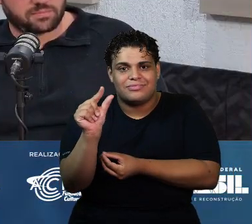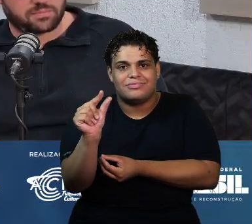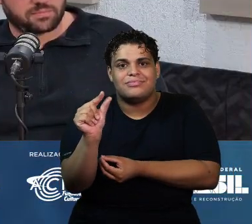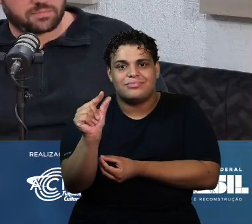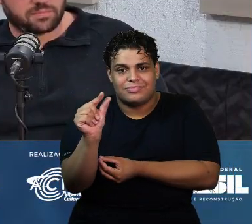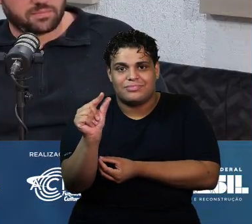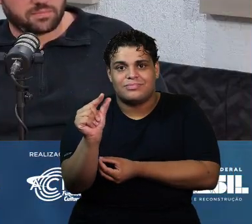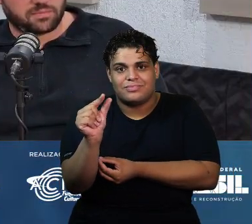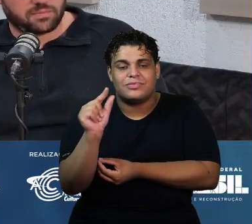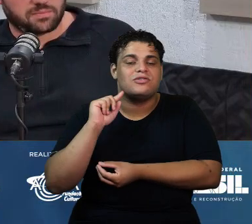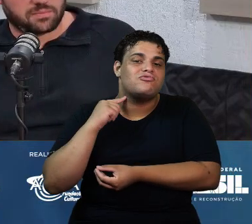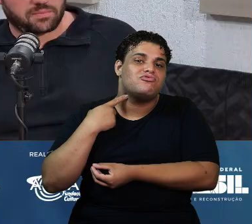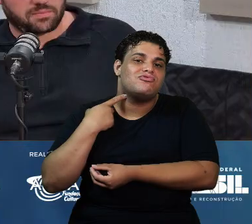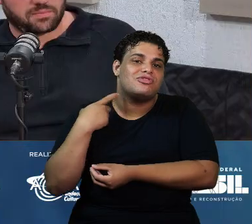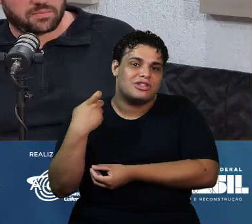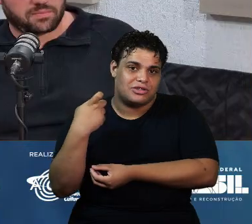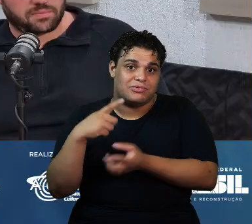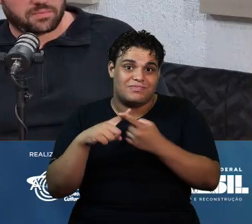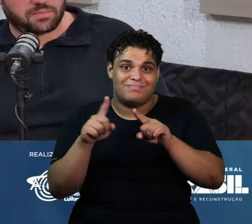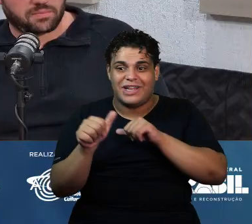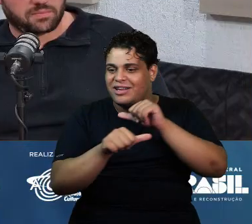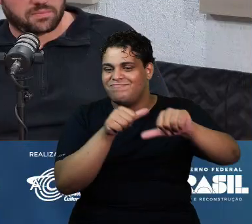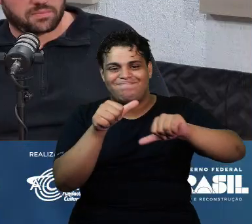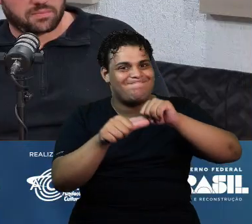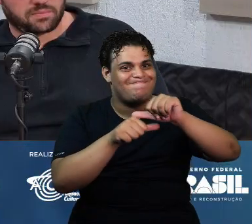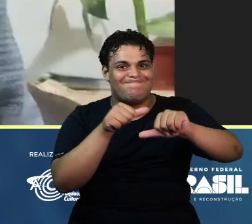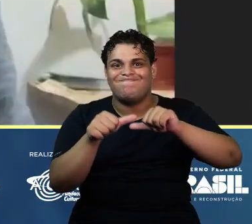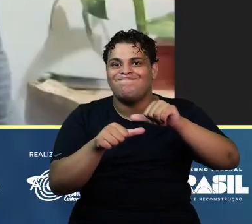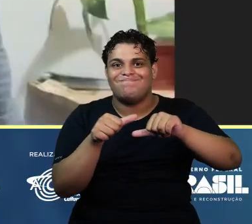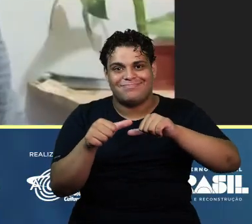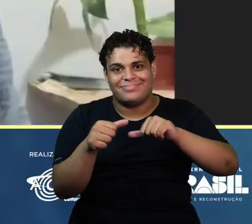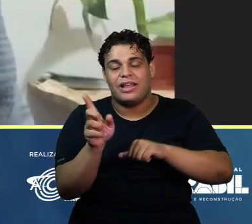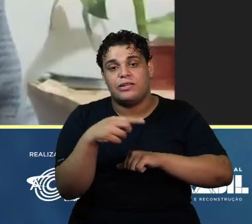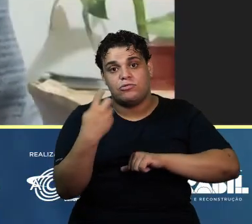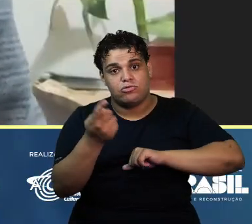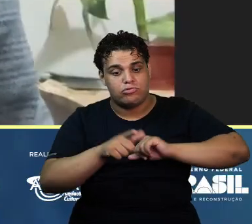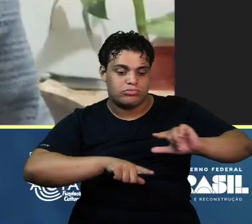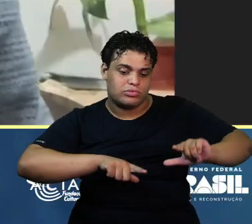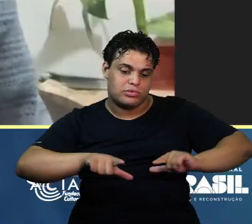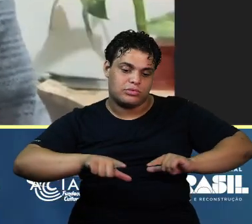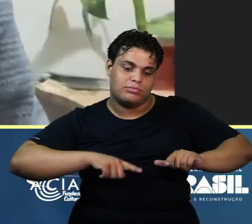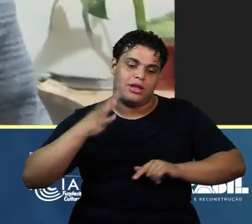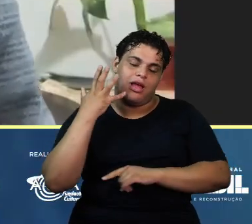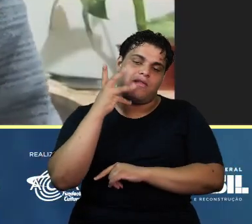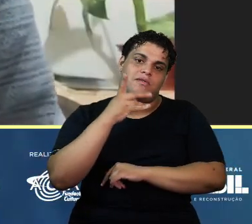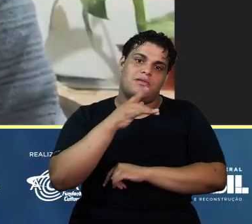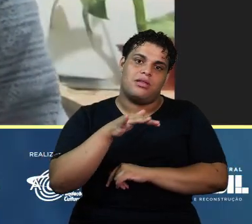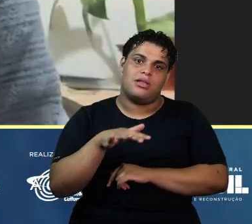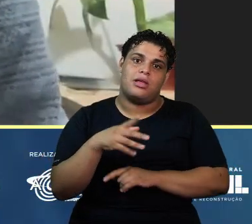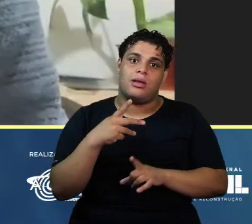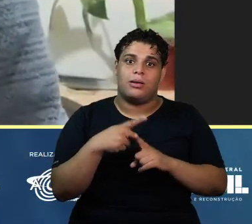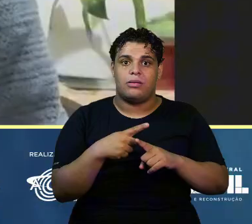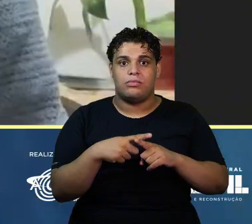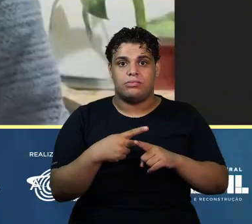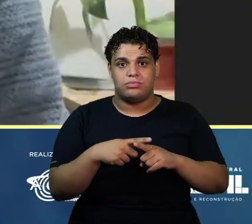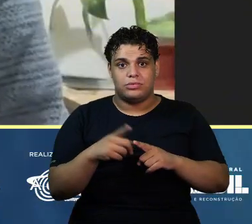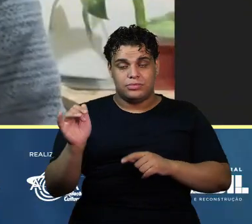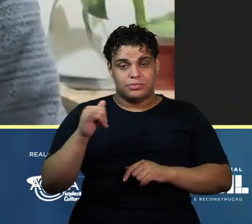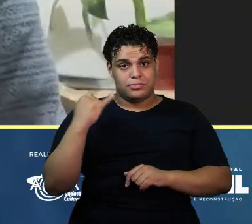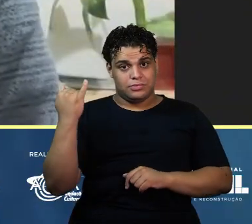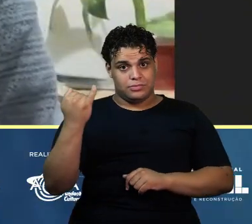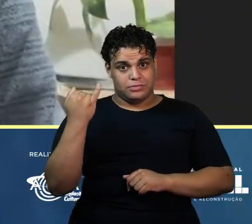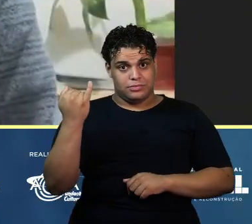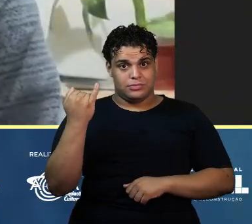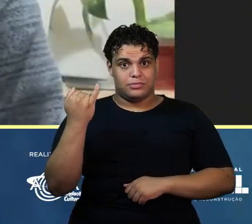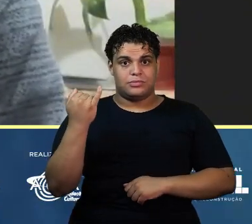dessas áreas, mas como eu disse, isso não muda. Aí que entra o nosso trabalho com as crianças, porque é muito importante